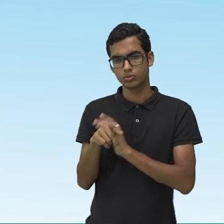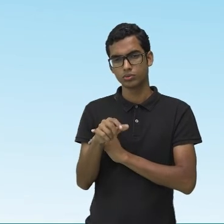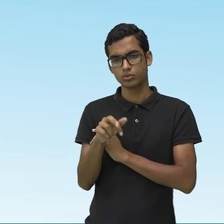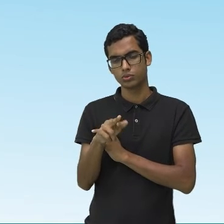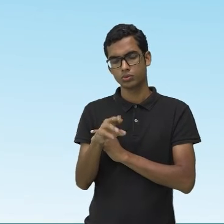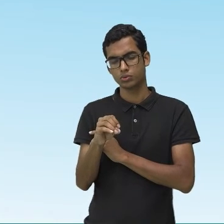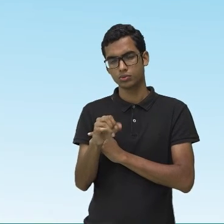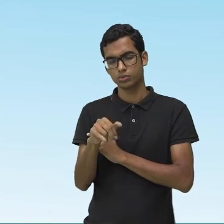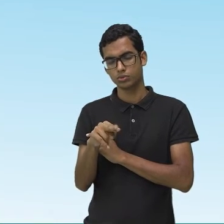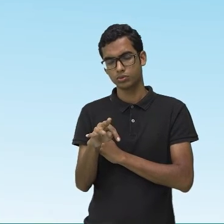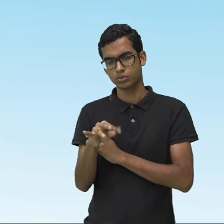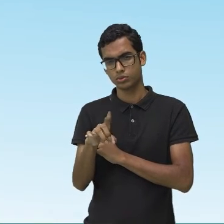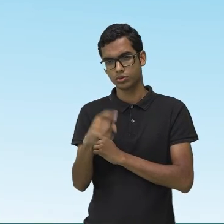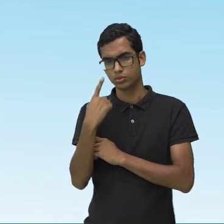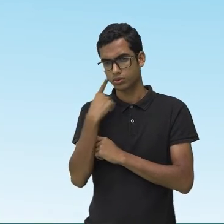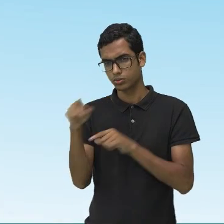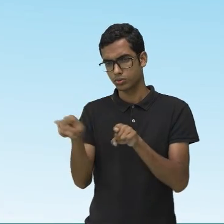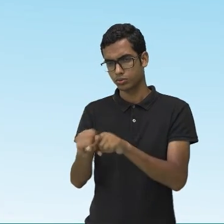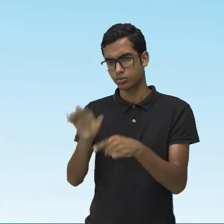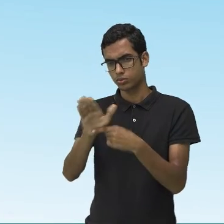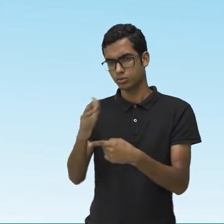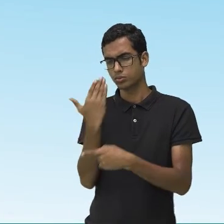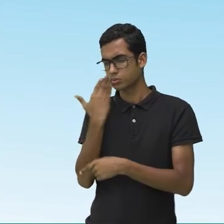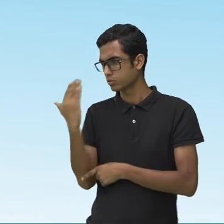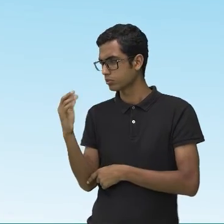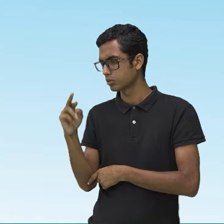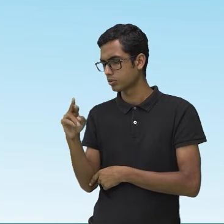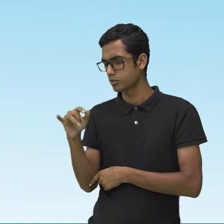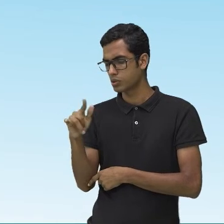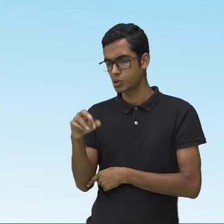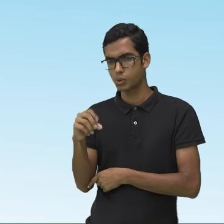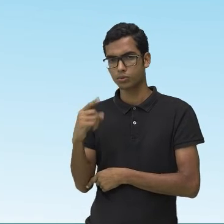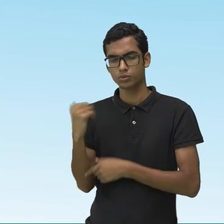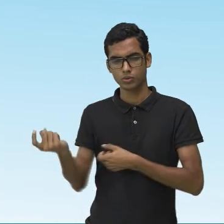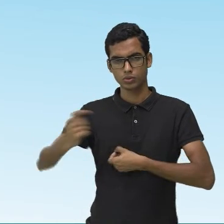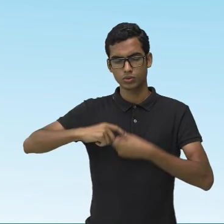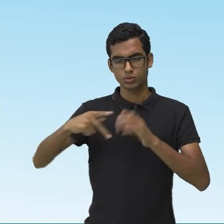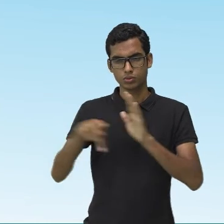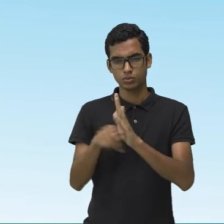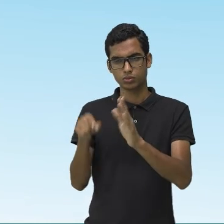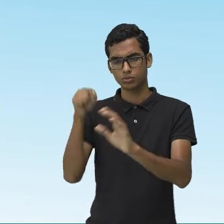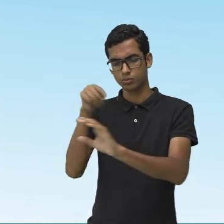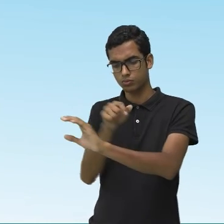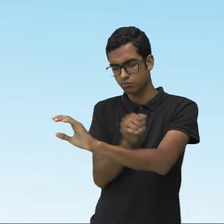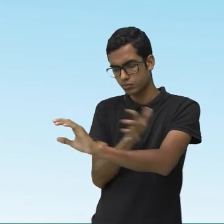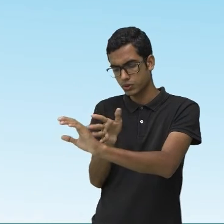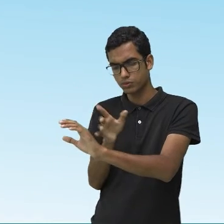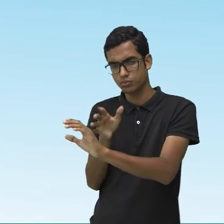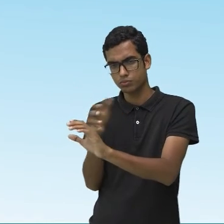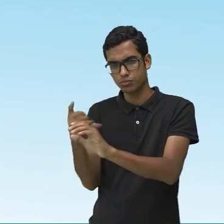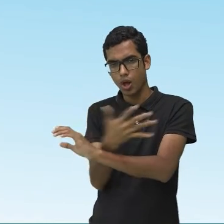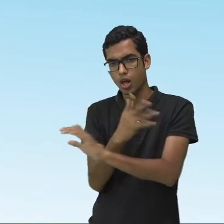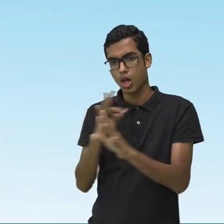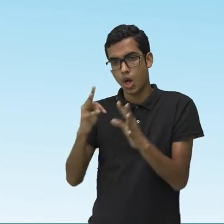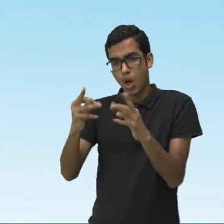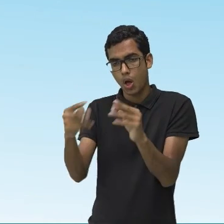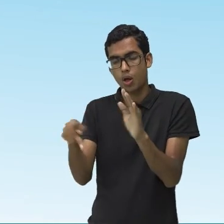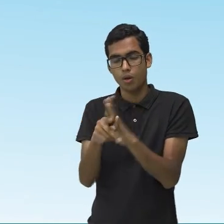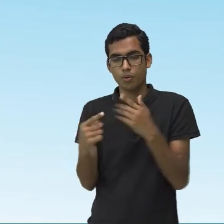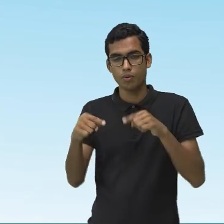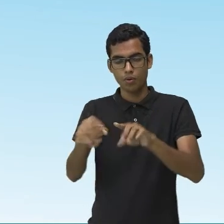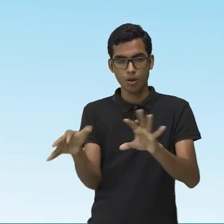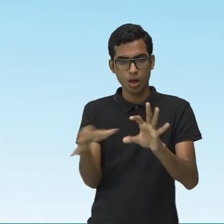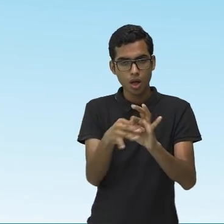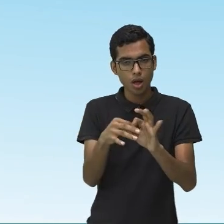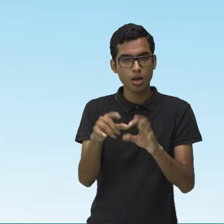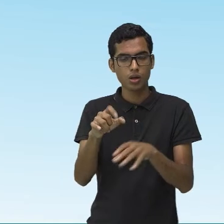incidente. Observe que o raio refletido, que é aquele que está voltando do espelho, todos eles são paralelos ao eixo principal,